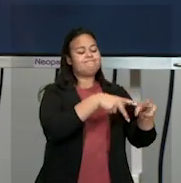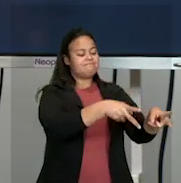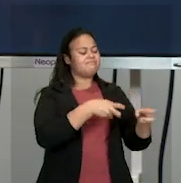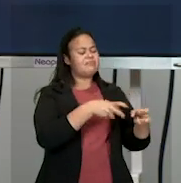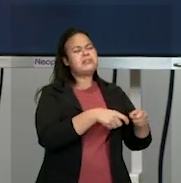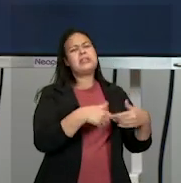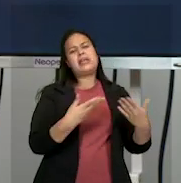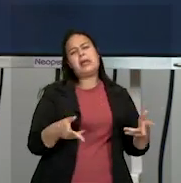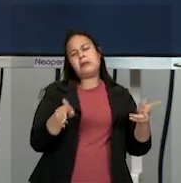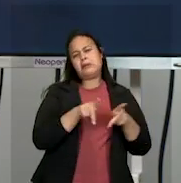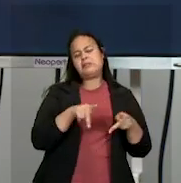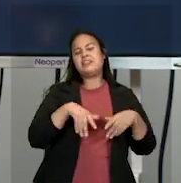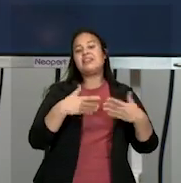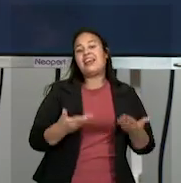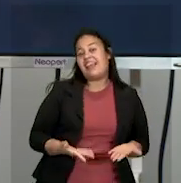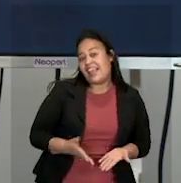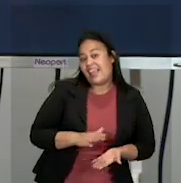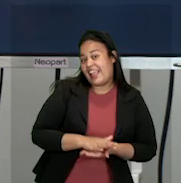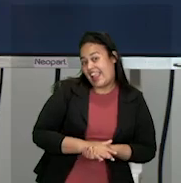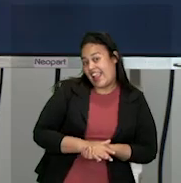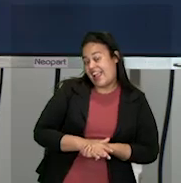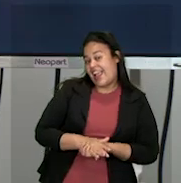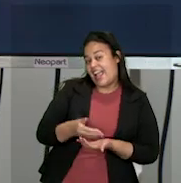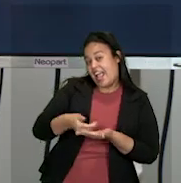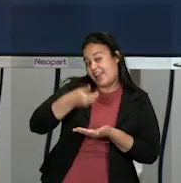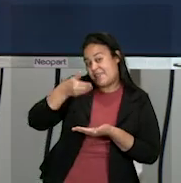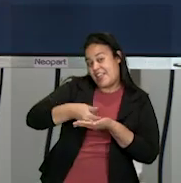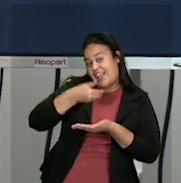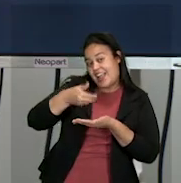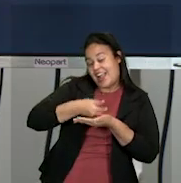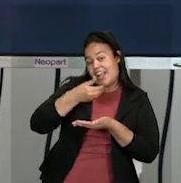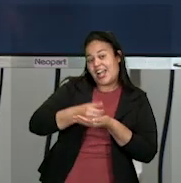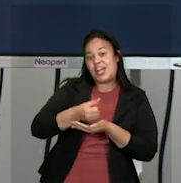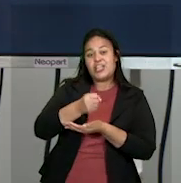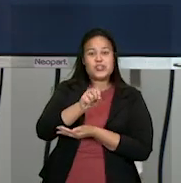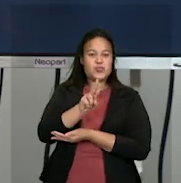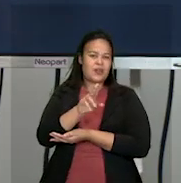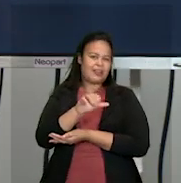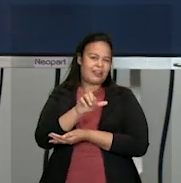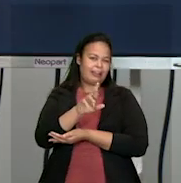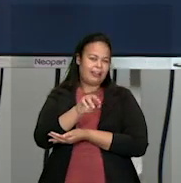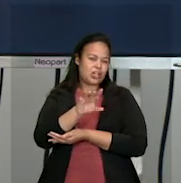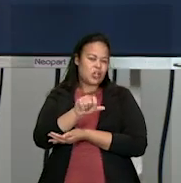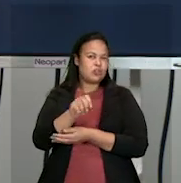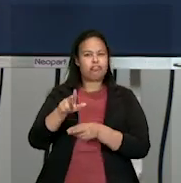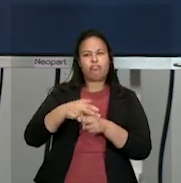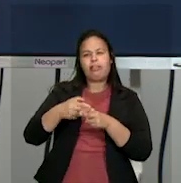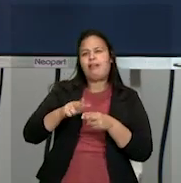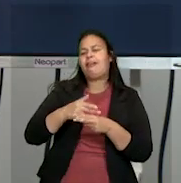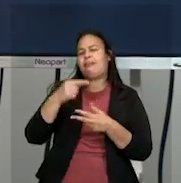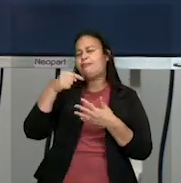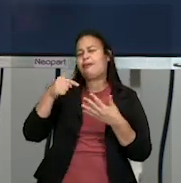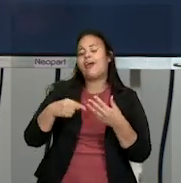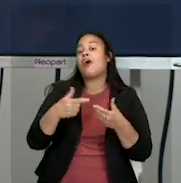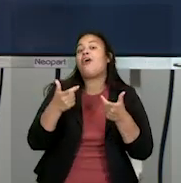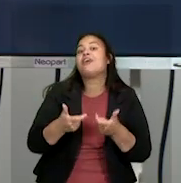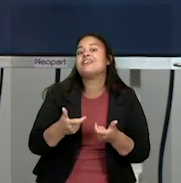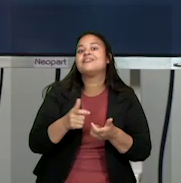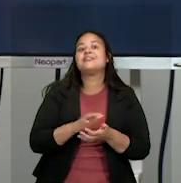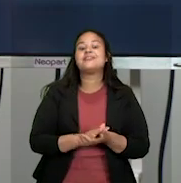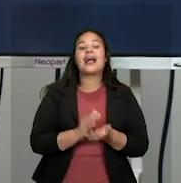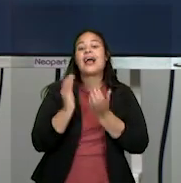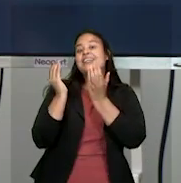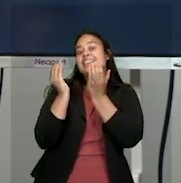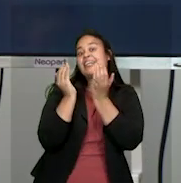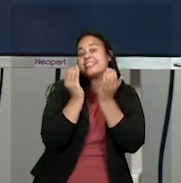assim, professora, e os sucrilhos que eu gosto de comer? Não tem no campo, mas ele é feito de quê? Ele é feito de